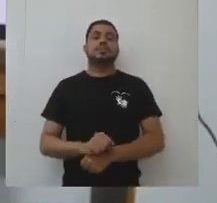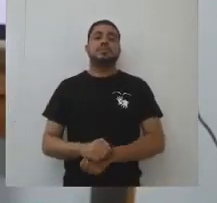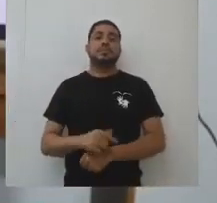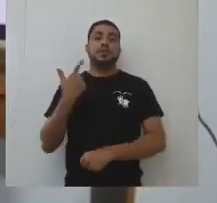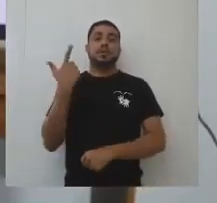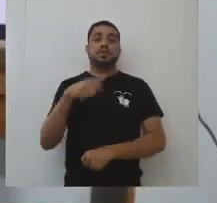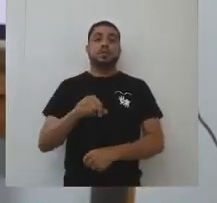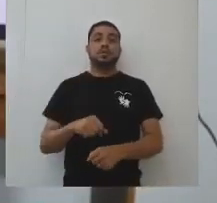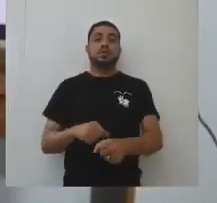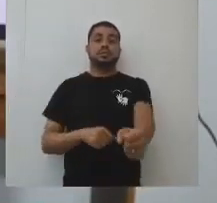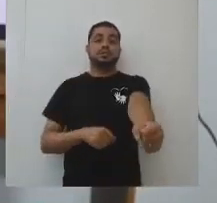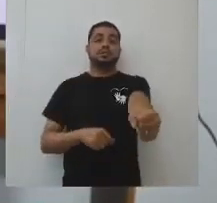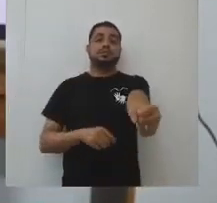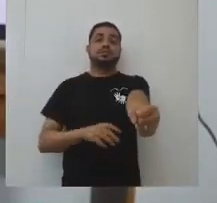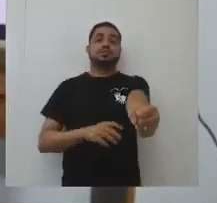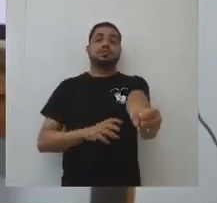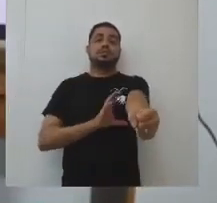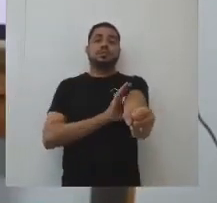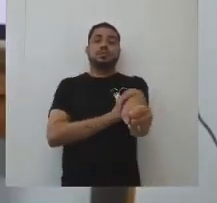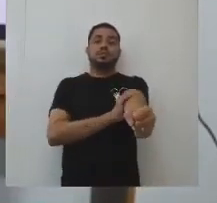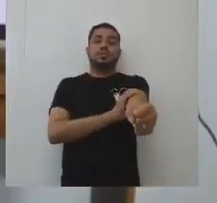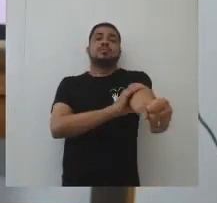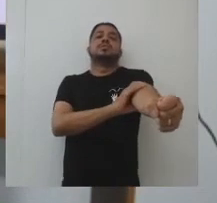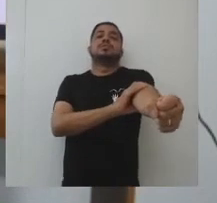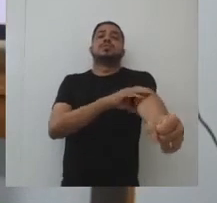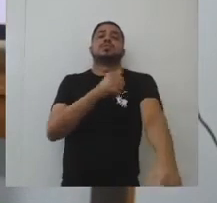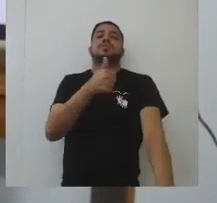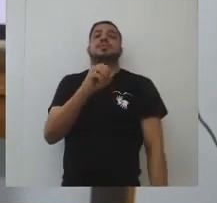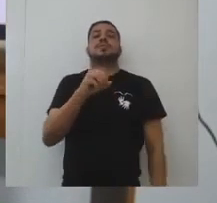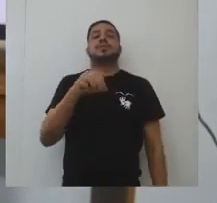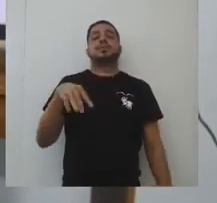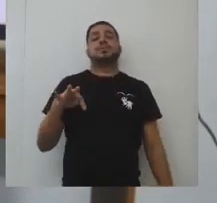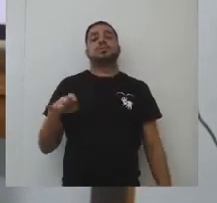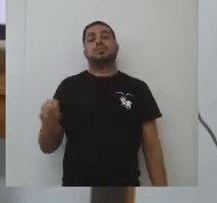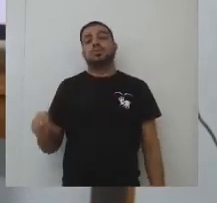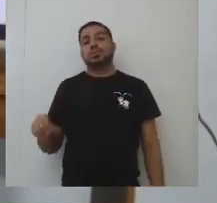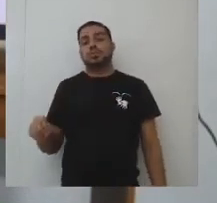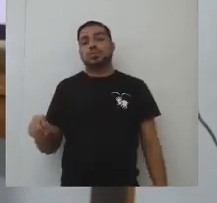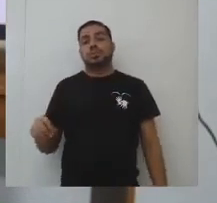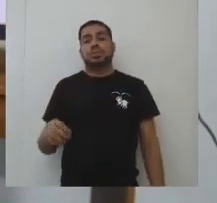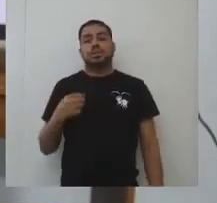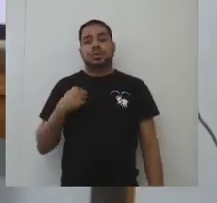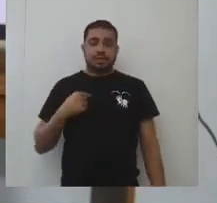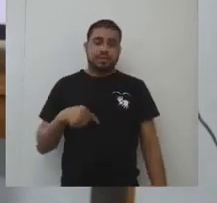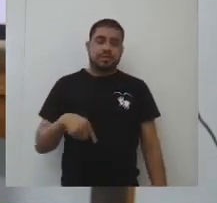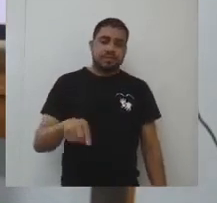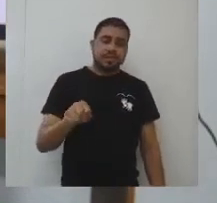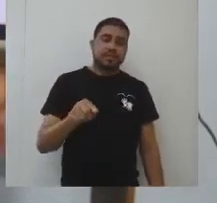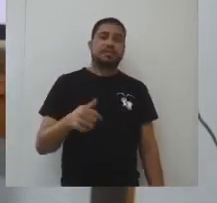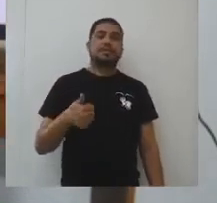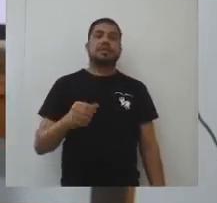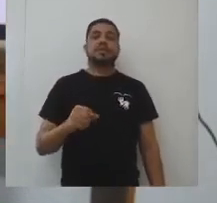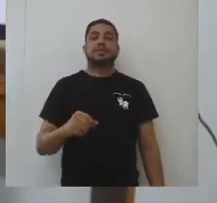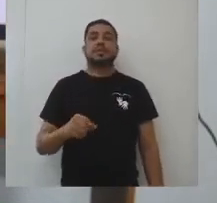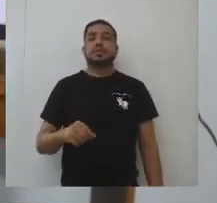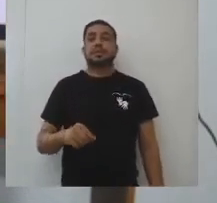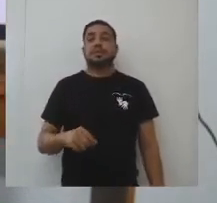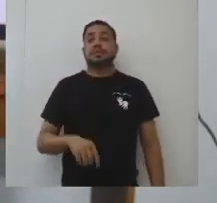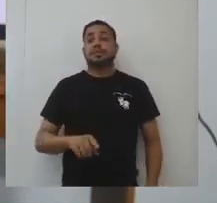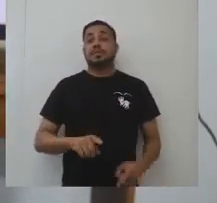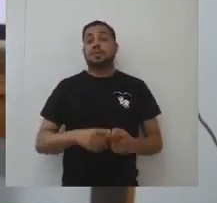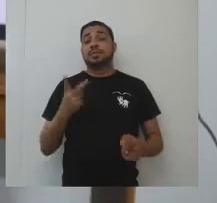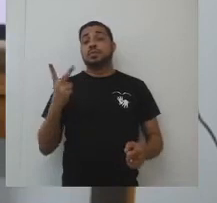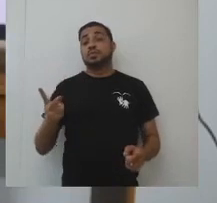a outra vem aqui nessa direção e puxa com 10 newton. É parado, eu vou para lá com 10. Mas os